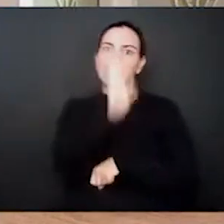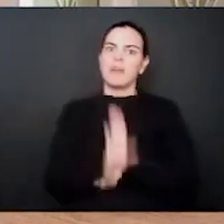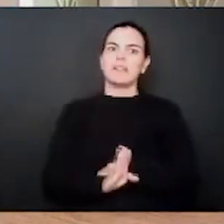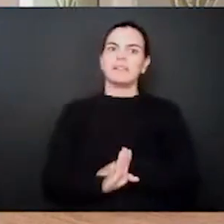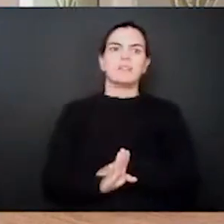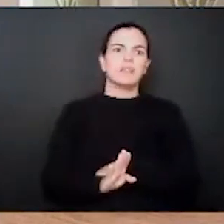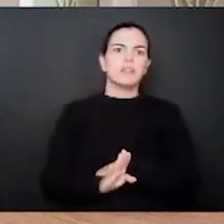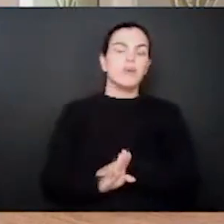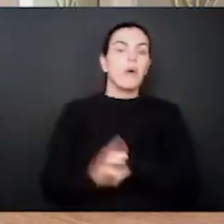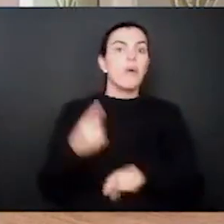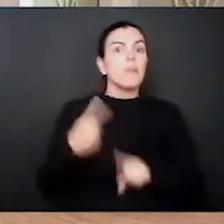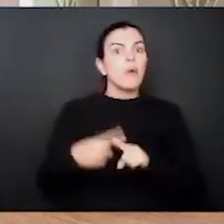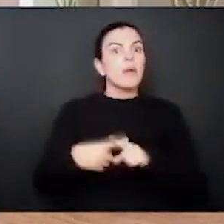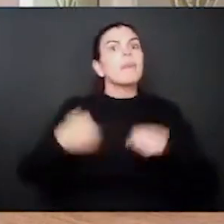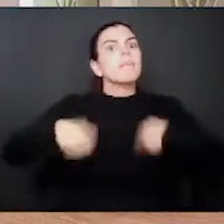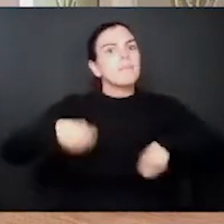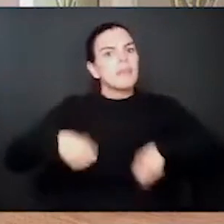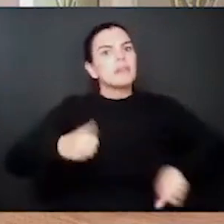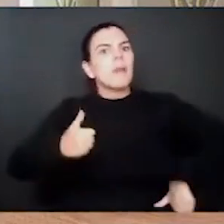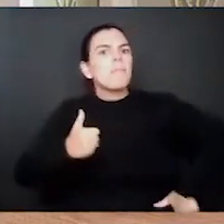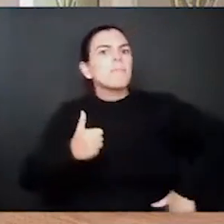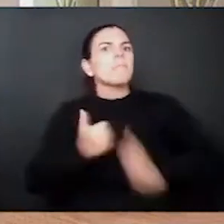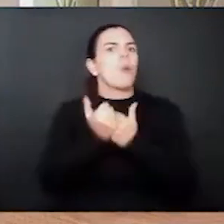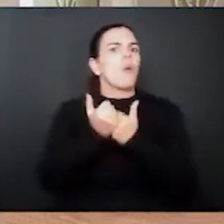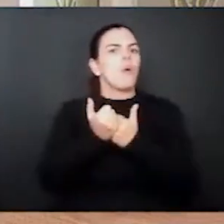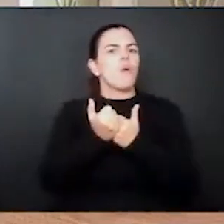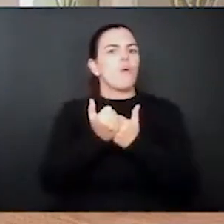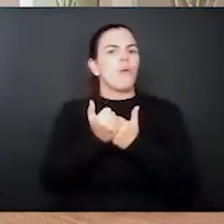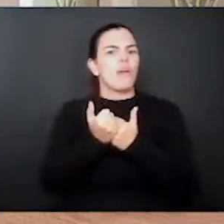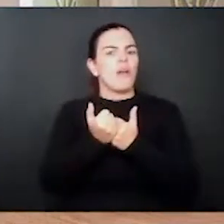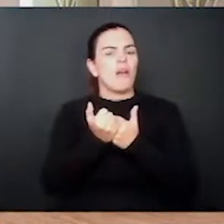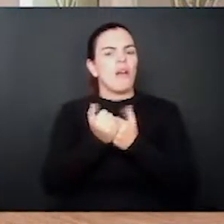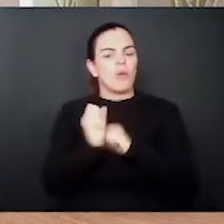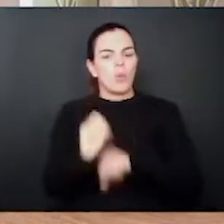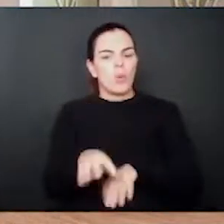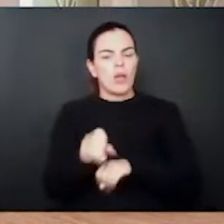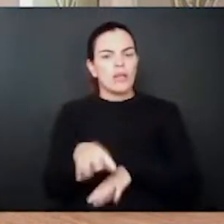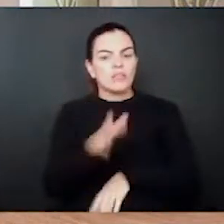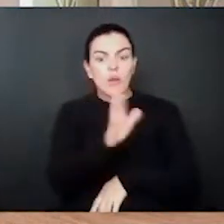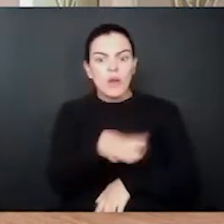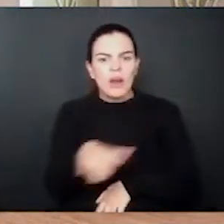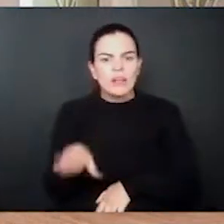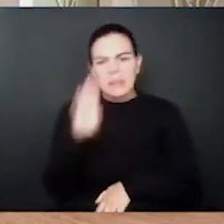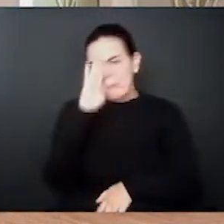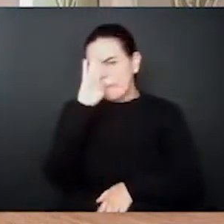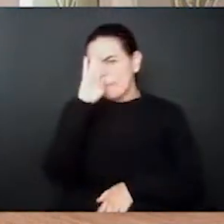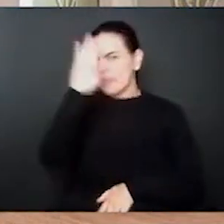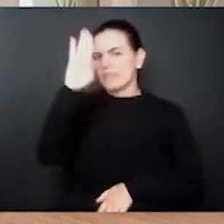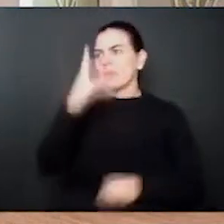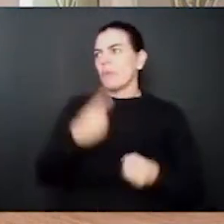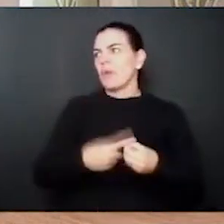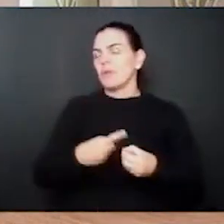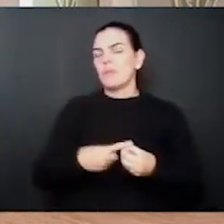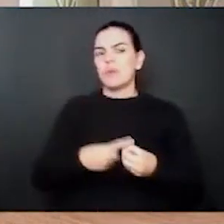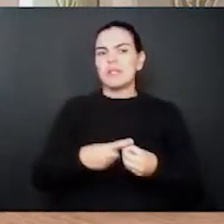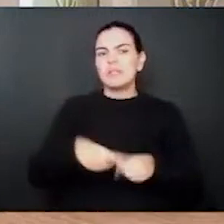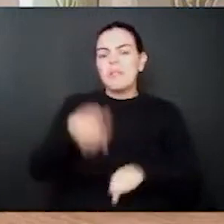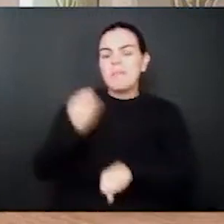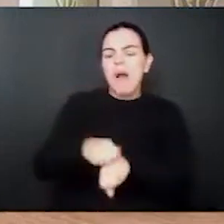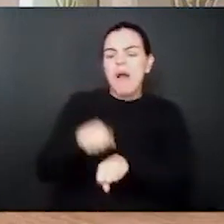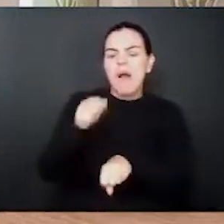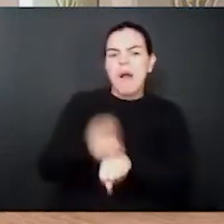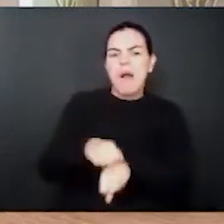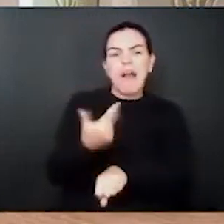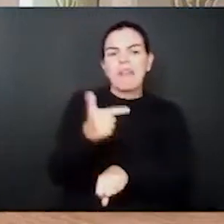educação, essa primeira infância, principalmente nos municípios mais pobres que não têm recurso. Repito,